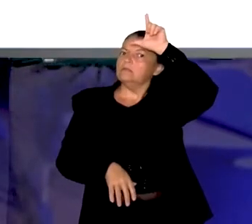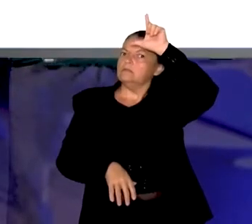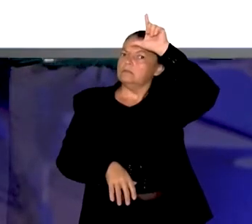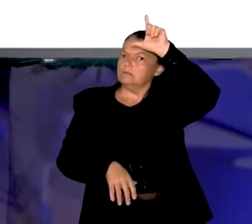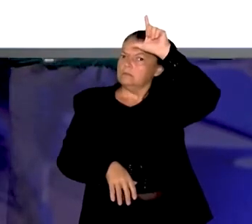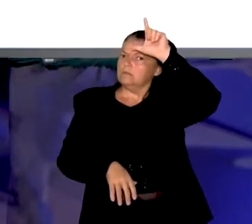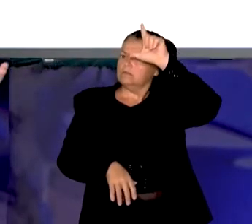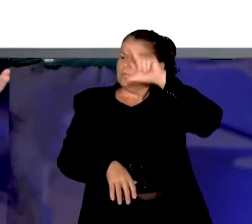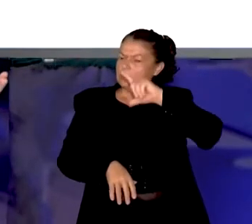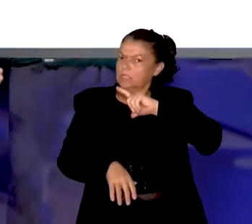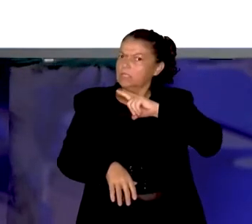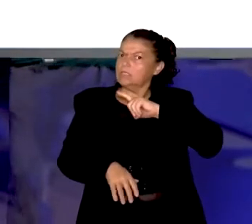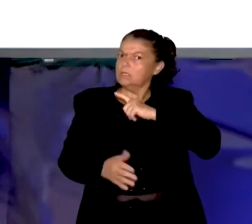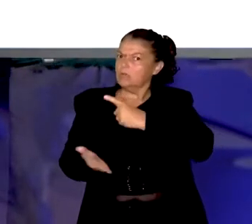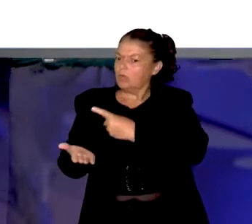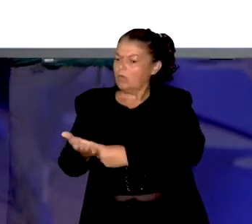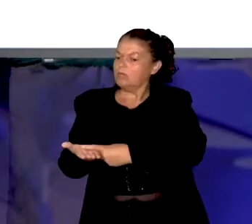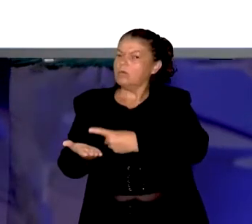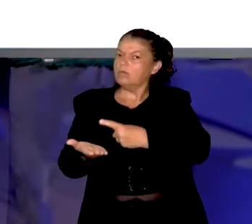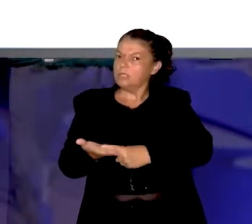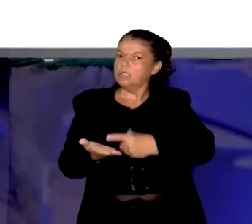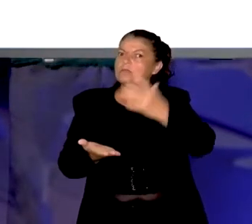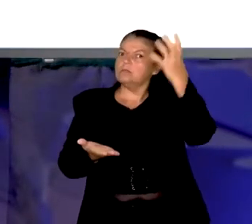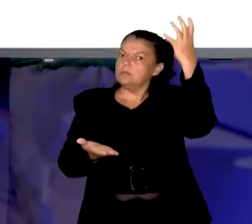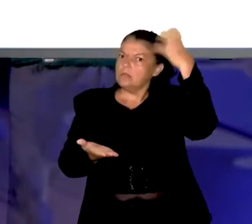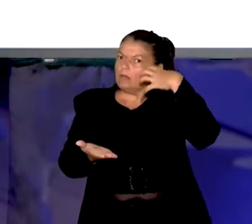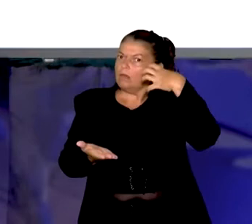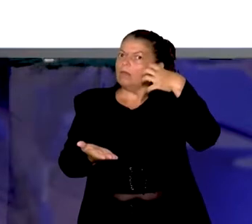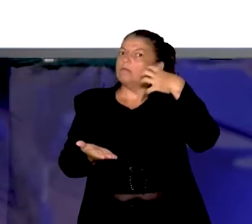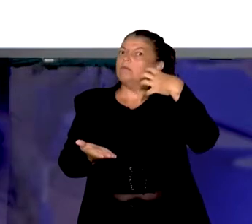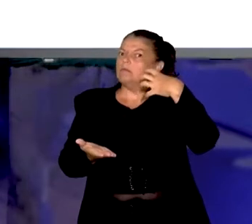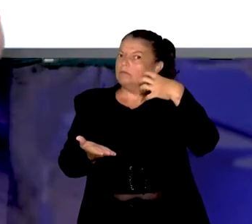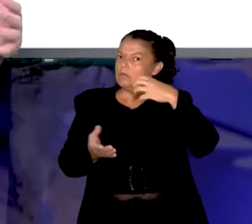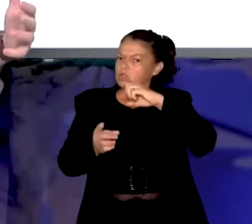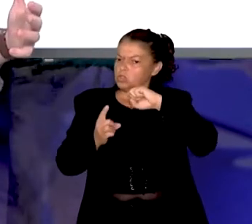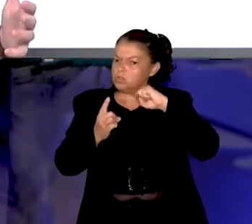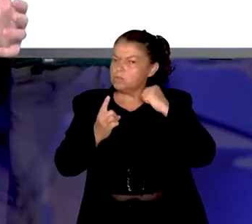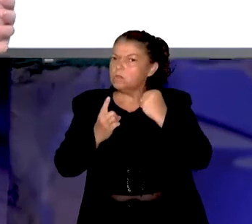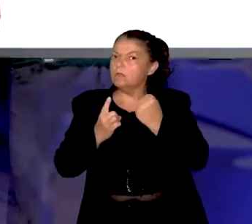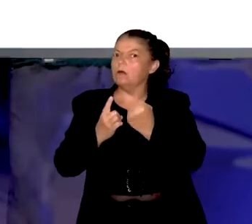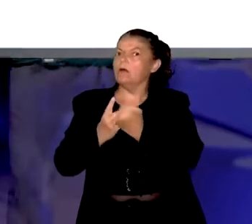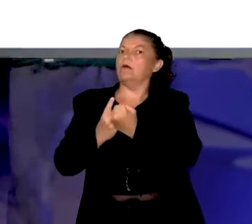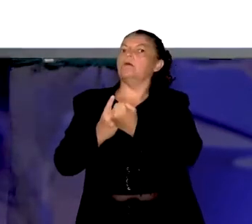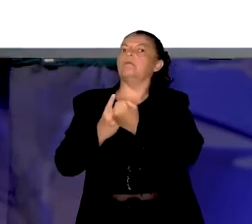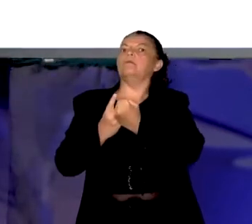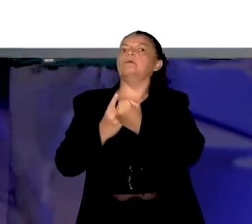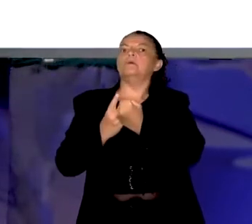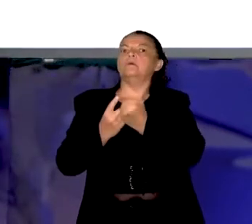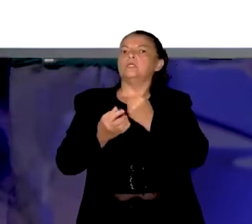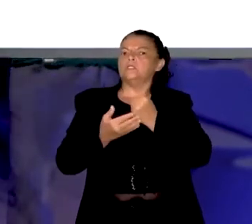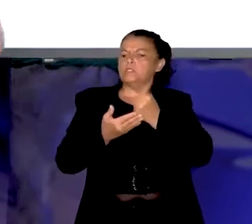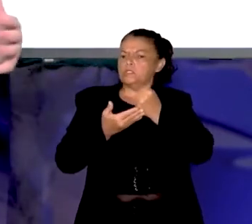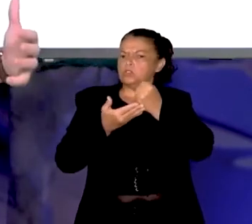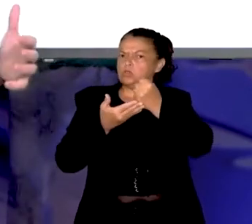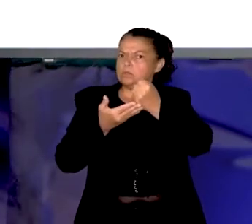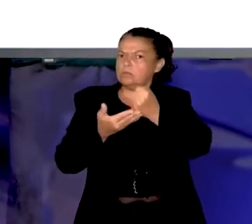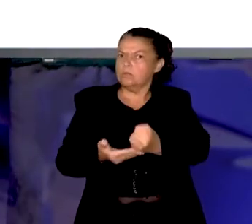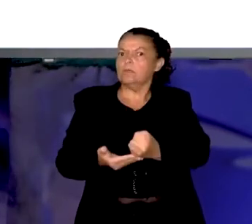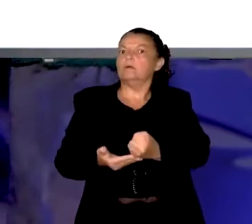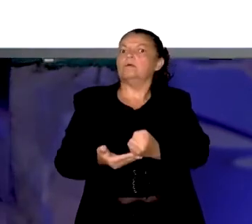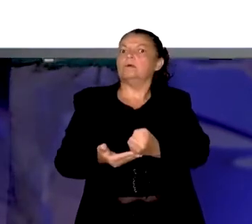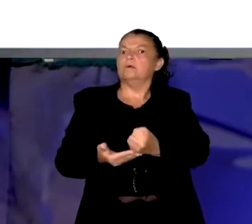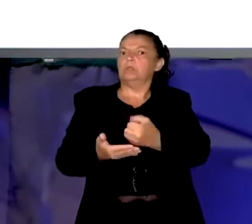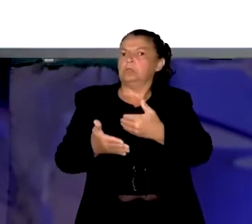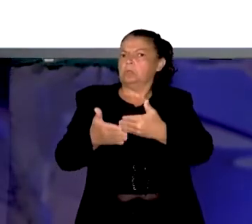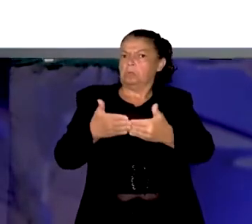compromisso social? Tem um compromisso com a causa de todos aqueles que fazem parte da determinada